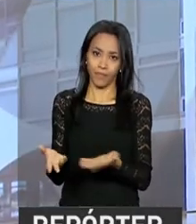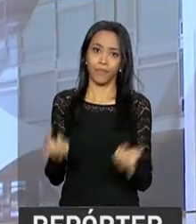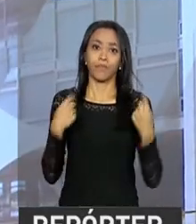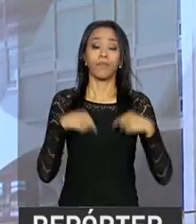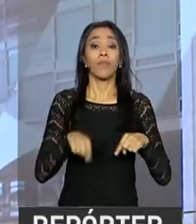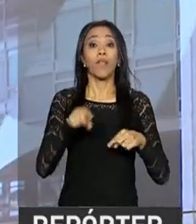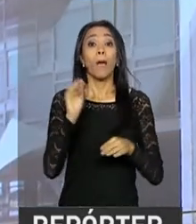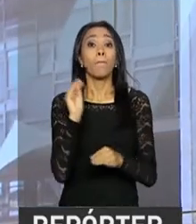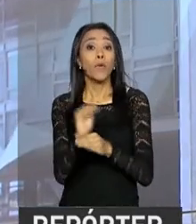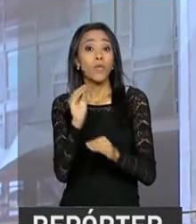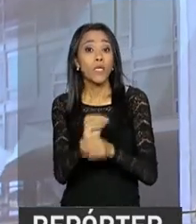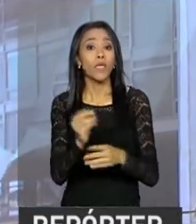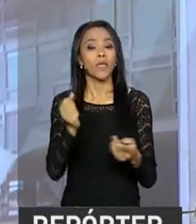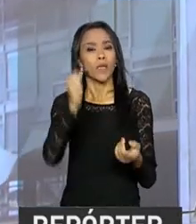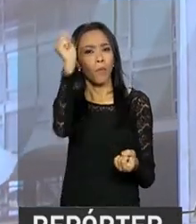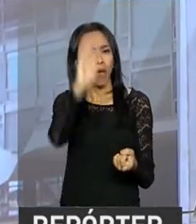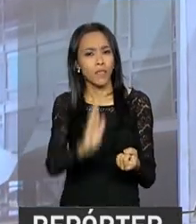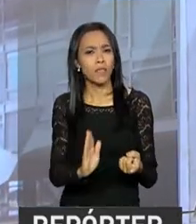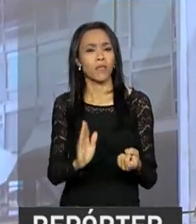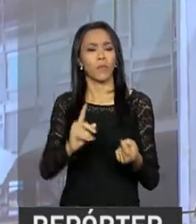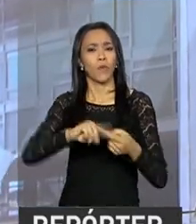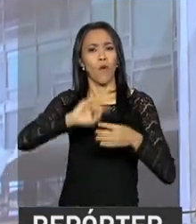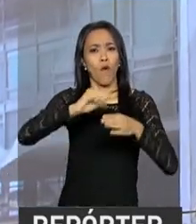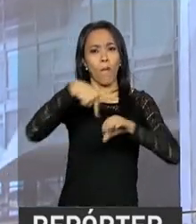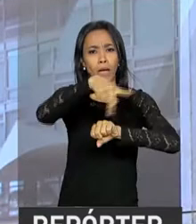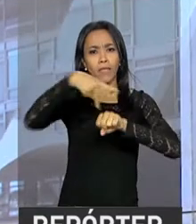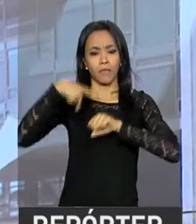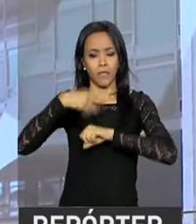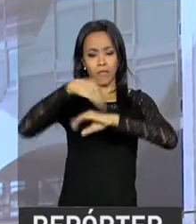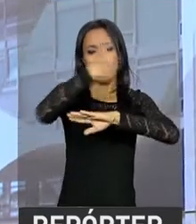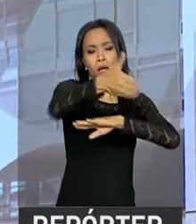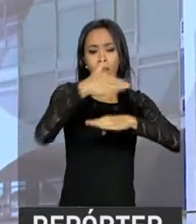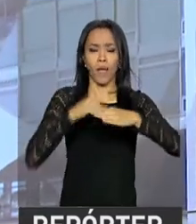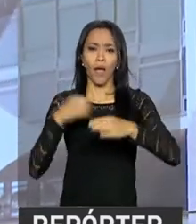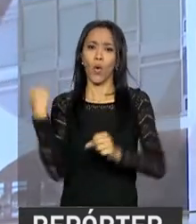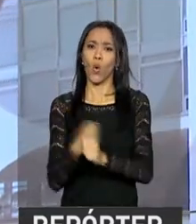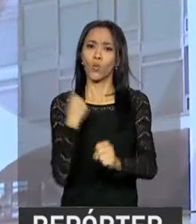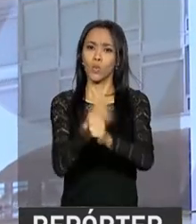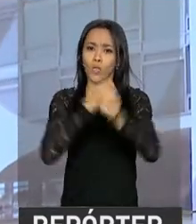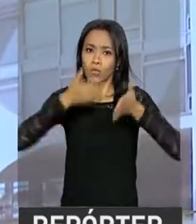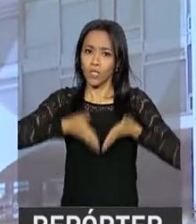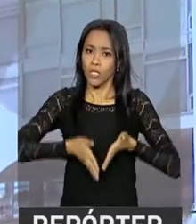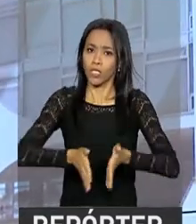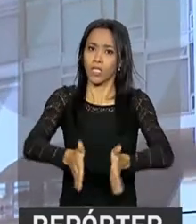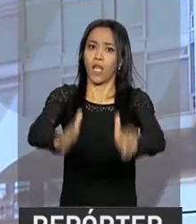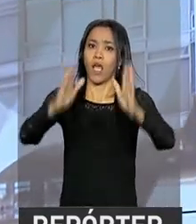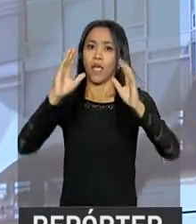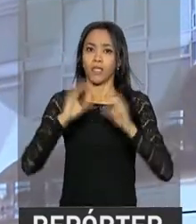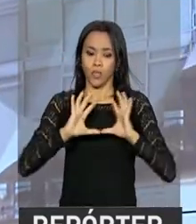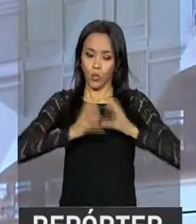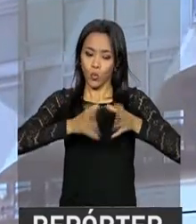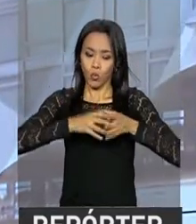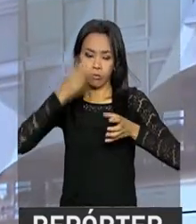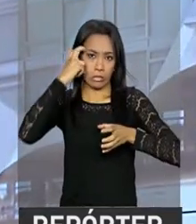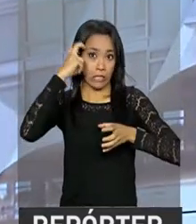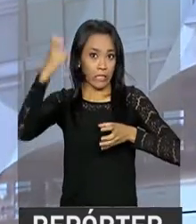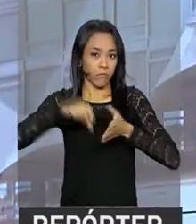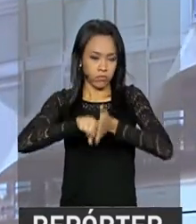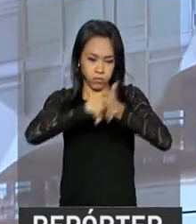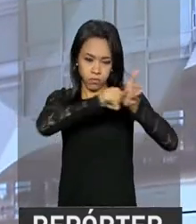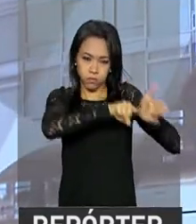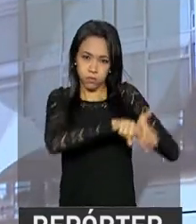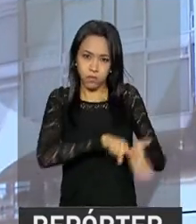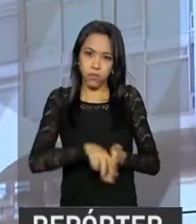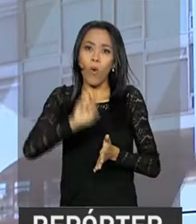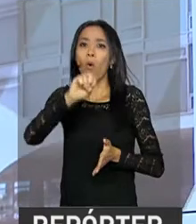na proteção do país, em fronteiras, na construção de estradas, em serviços de inteligência ou ajudando